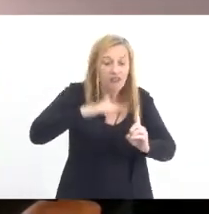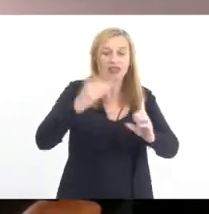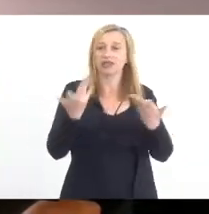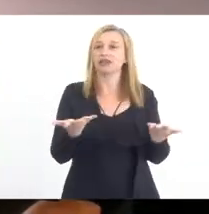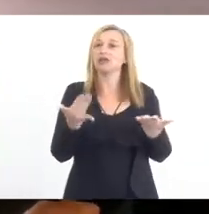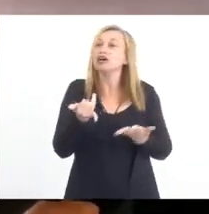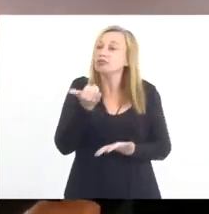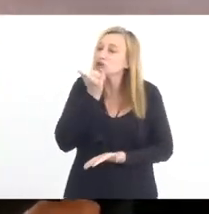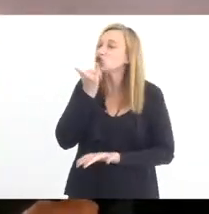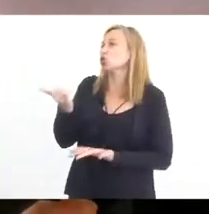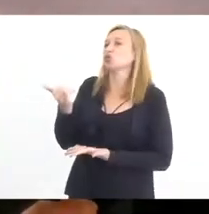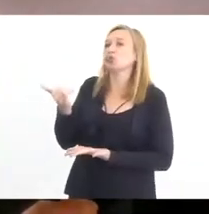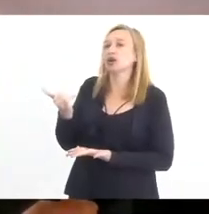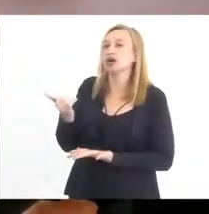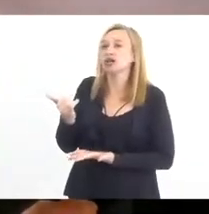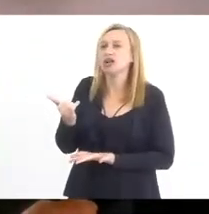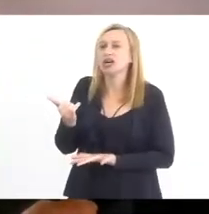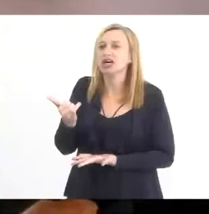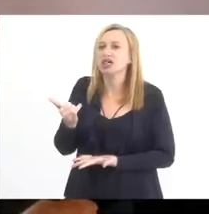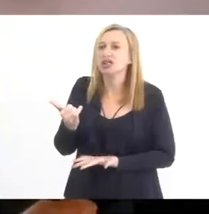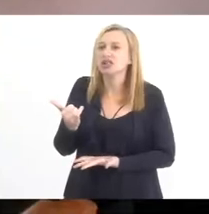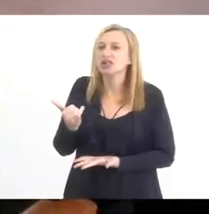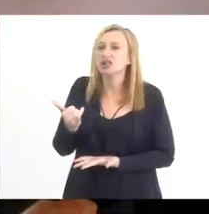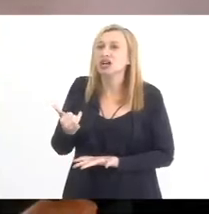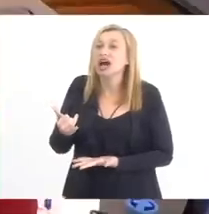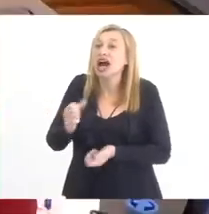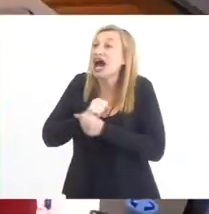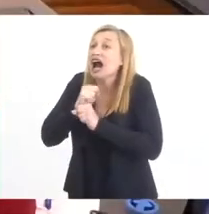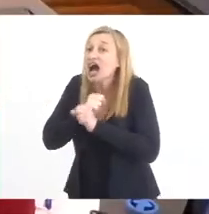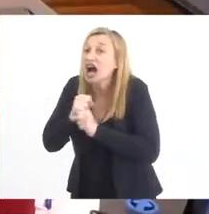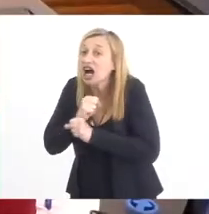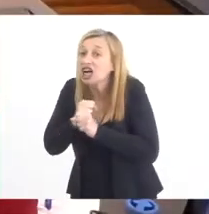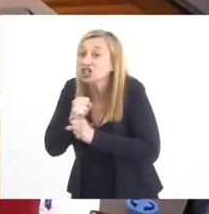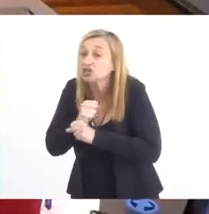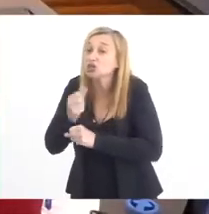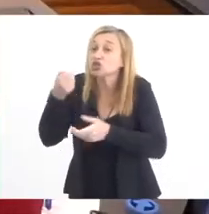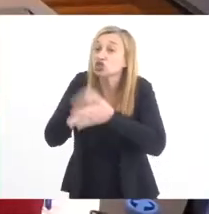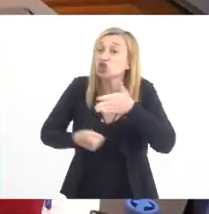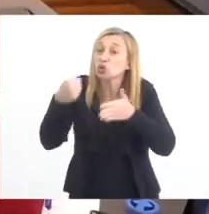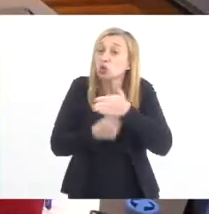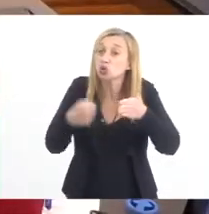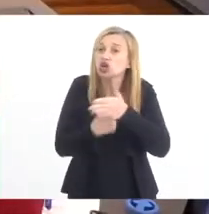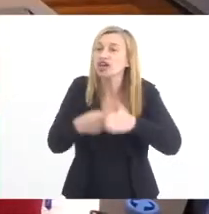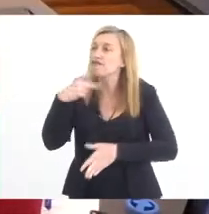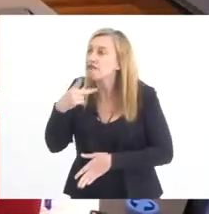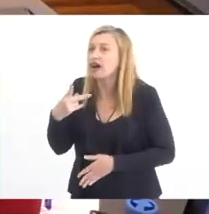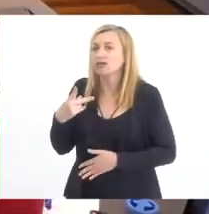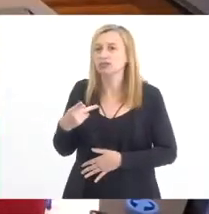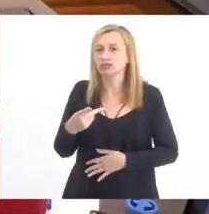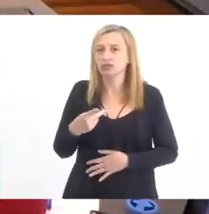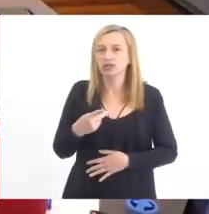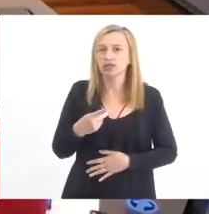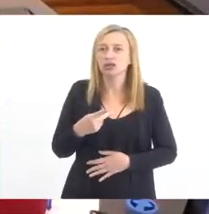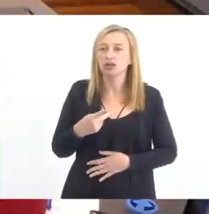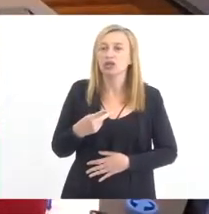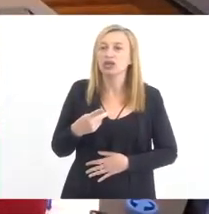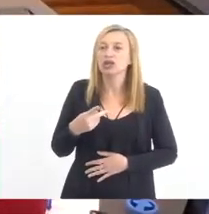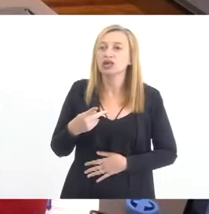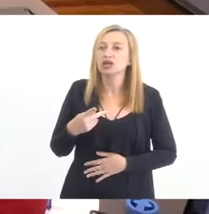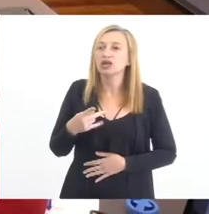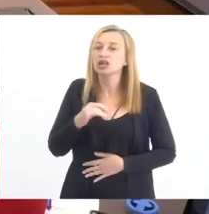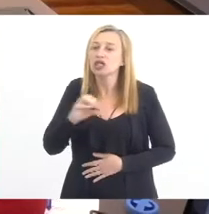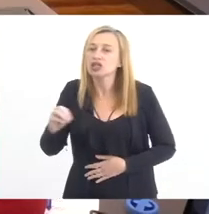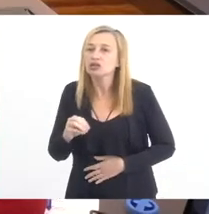desculpe. Mas eu estou há muito tempo concluindo, nessa luta, e eu fico emocionada. É isso que